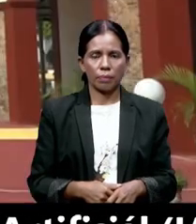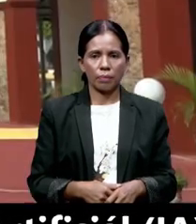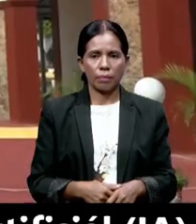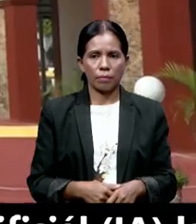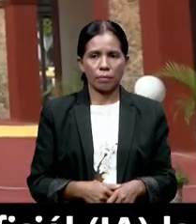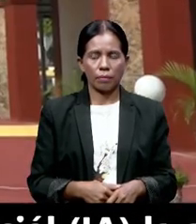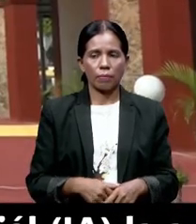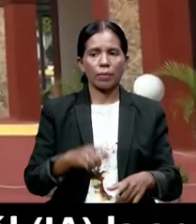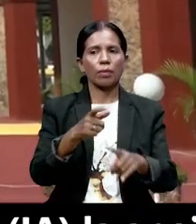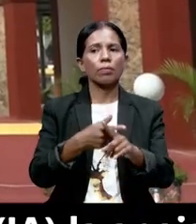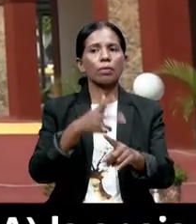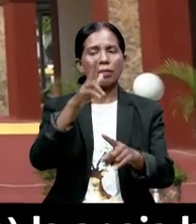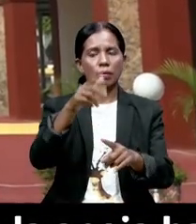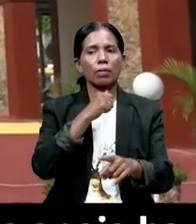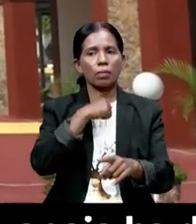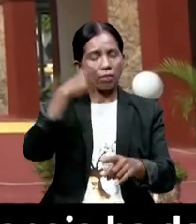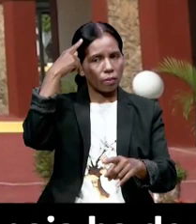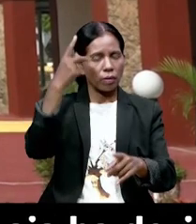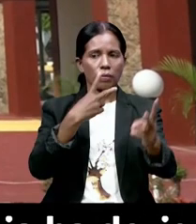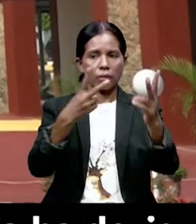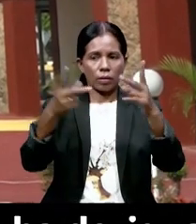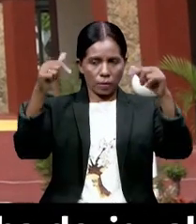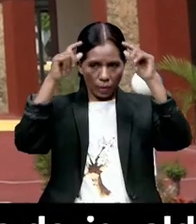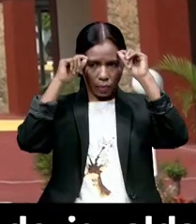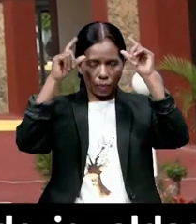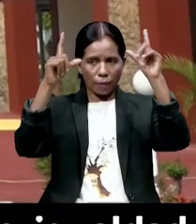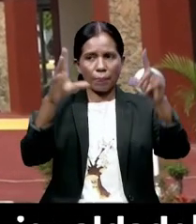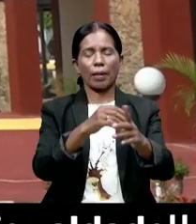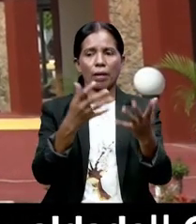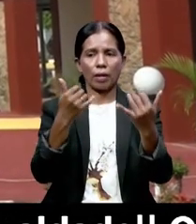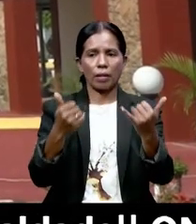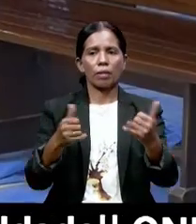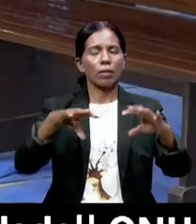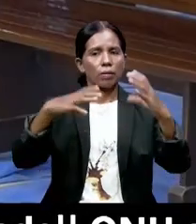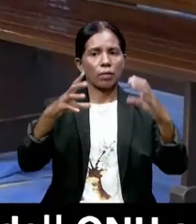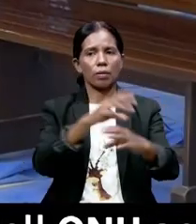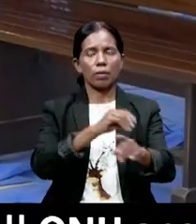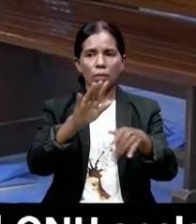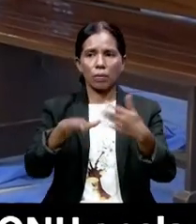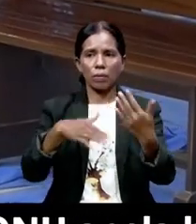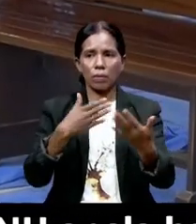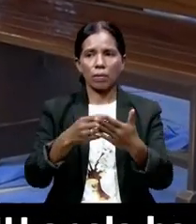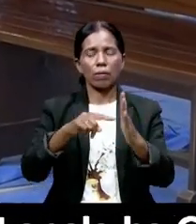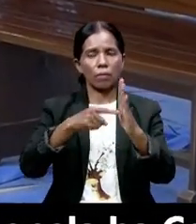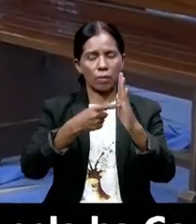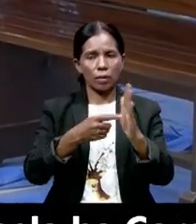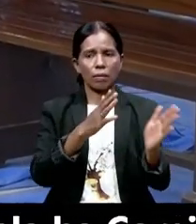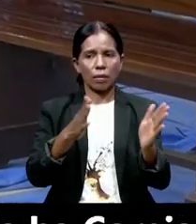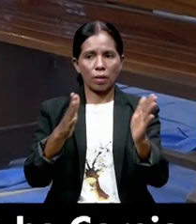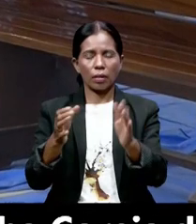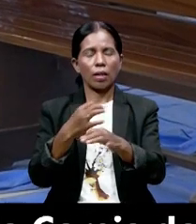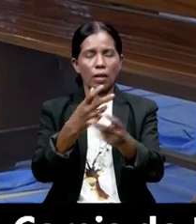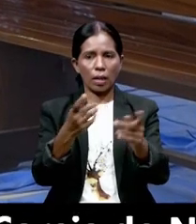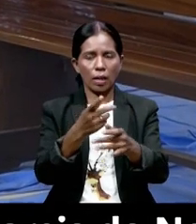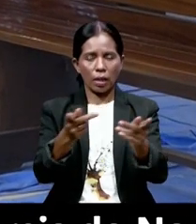Ela de fulano tolo, Papa Francisco se visita Timor-Leste, do nede da UNE, comissão no entidade Soto, a rua preparação, no dia fato